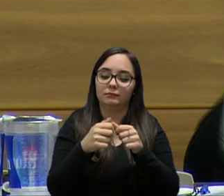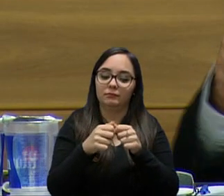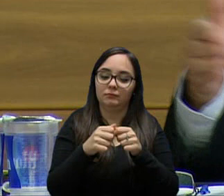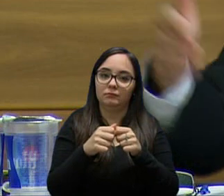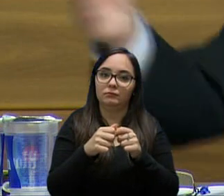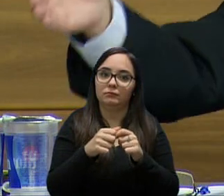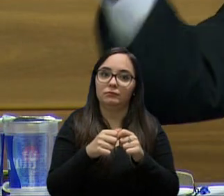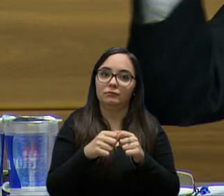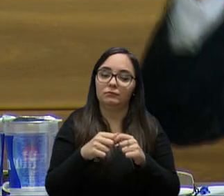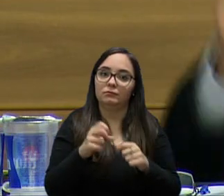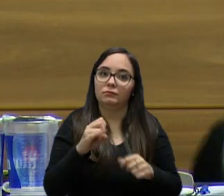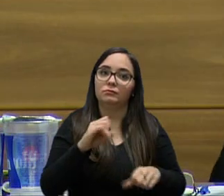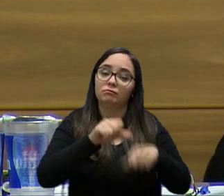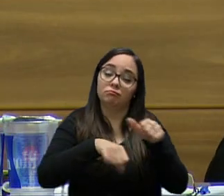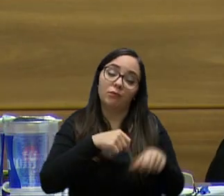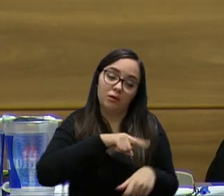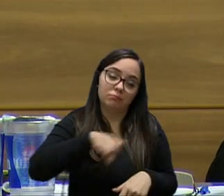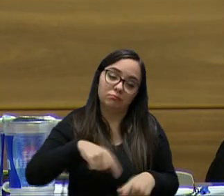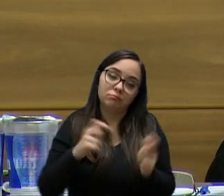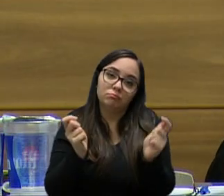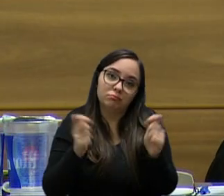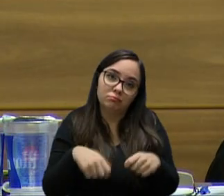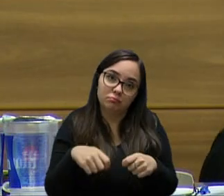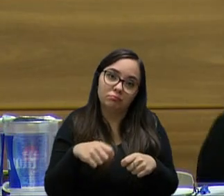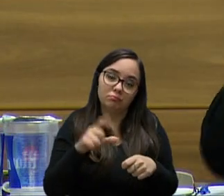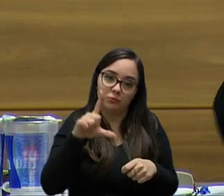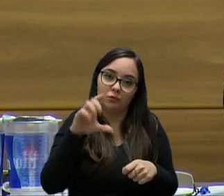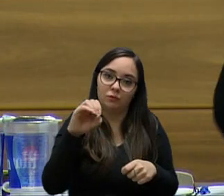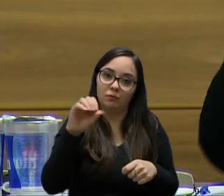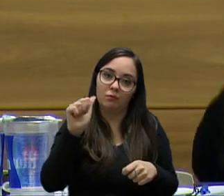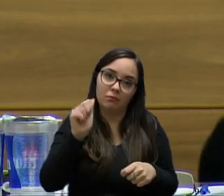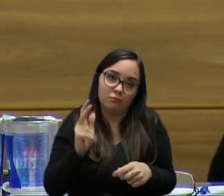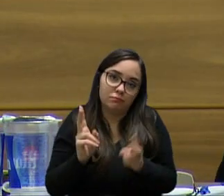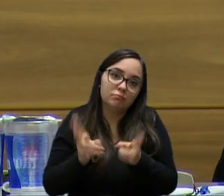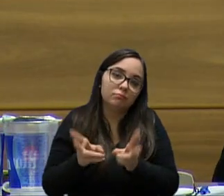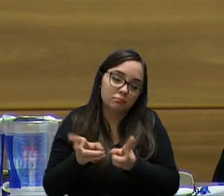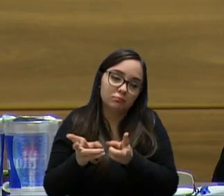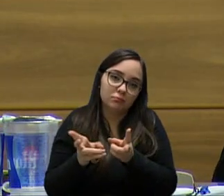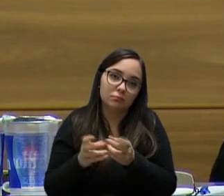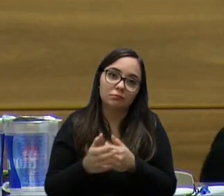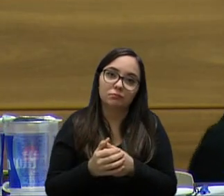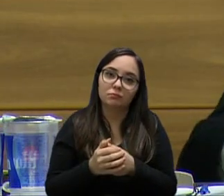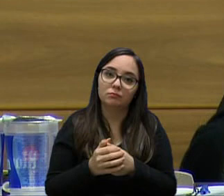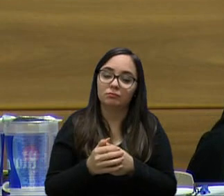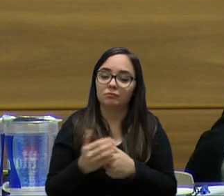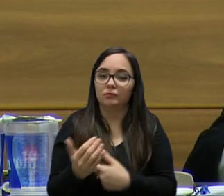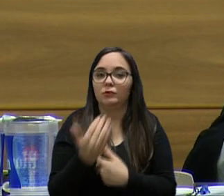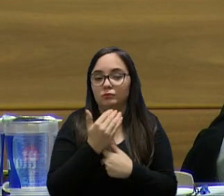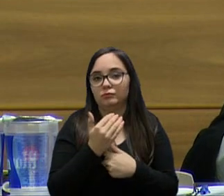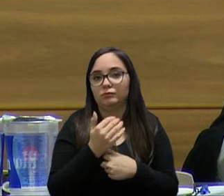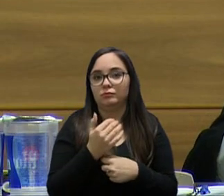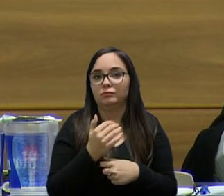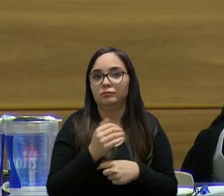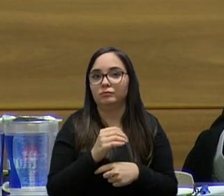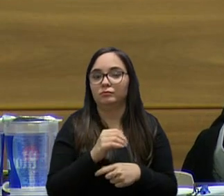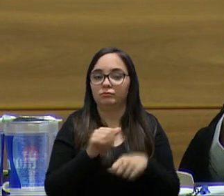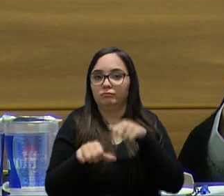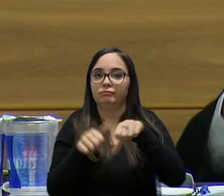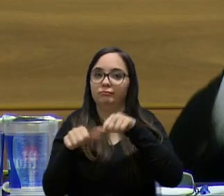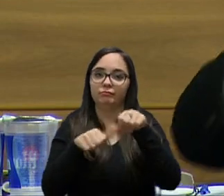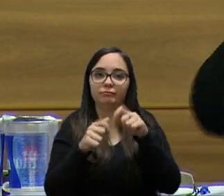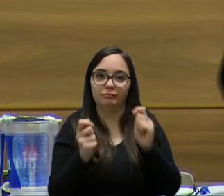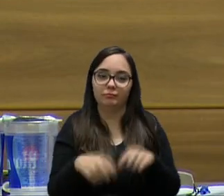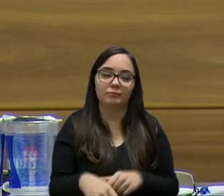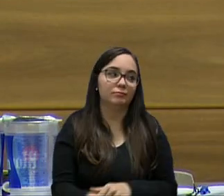vizinha que a gente possa é na própria lua que vai poder vai poder fazer essa